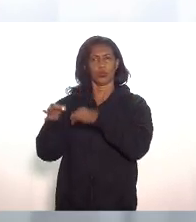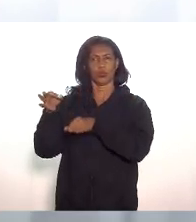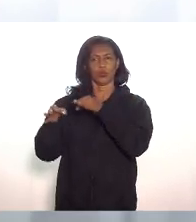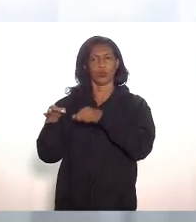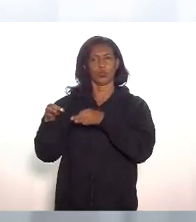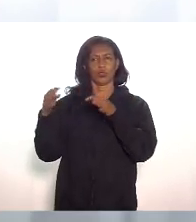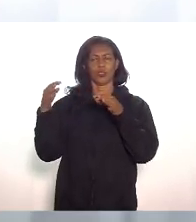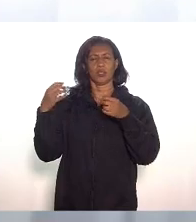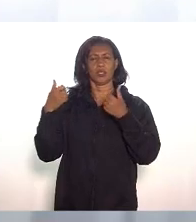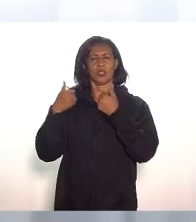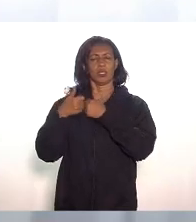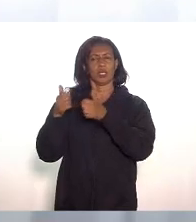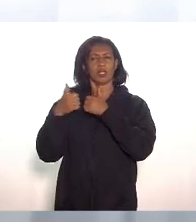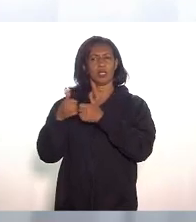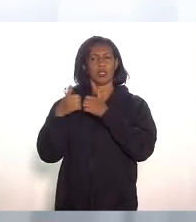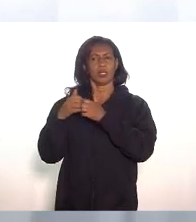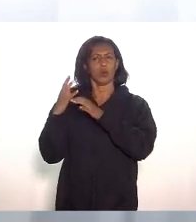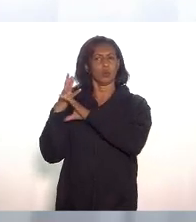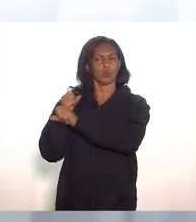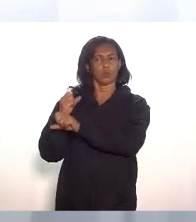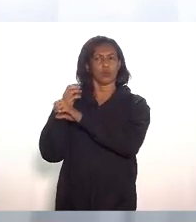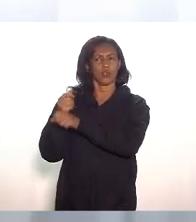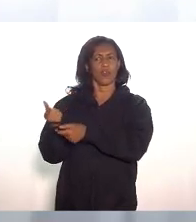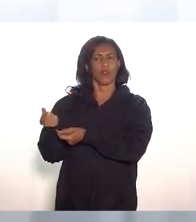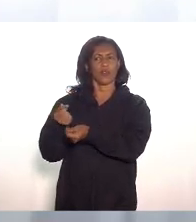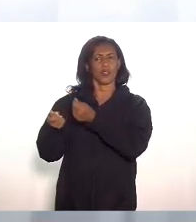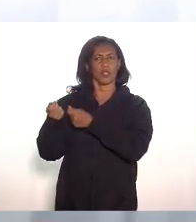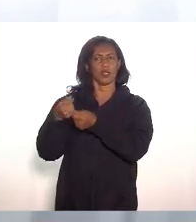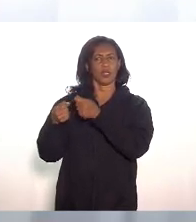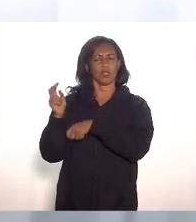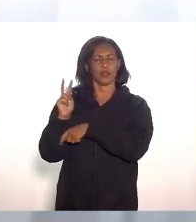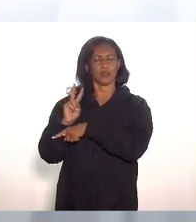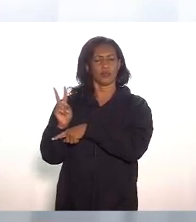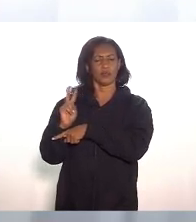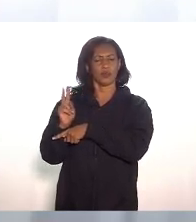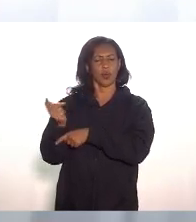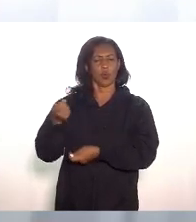Transporte, Defesa do Meio Ambiente, de Orçamento, Finanças, Fiscalização, Finanças e Controle.